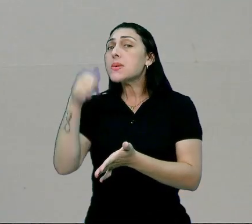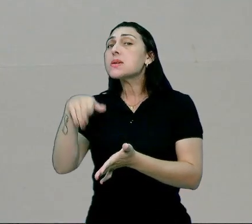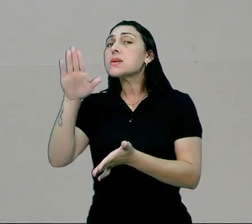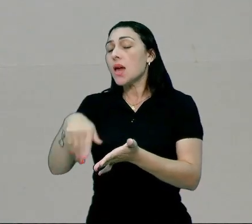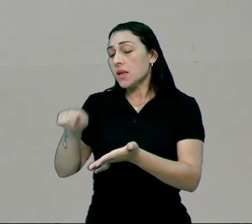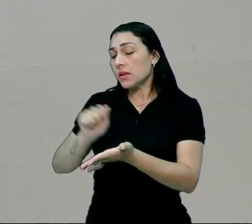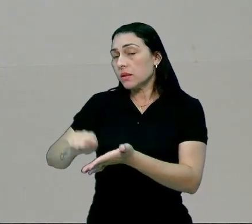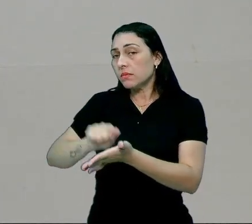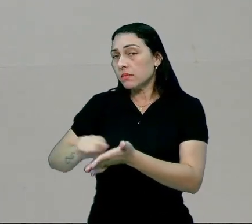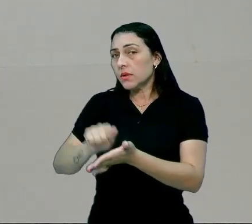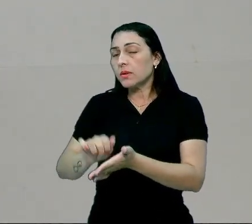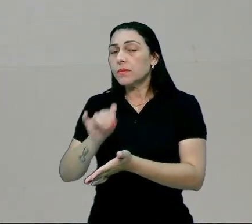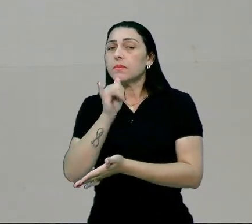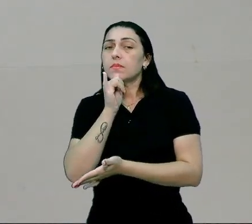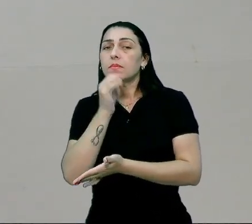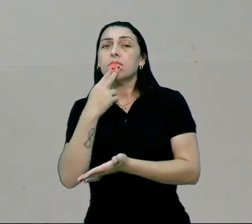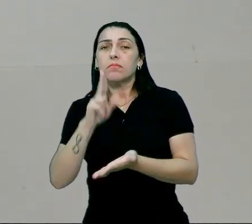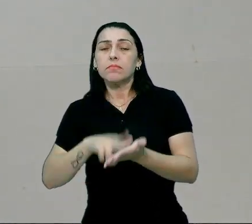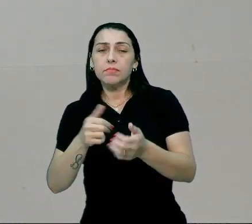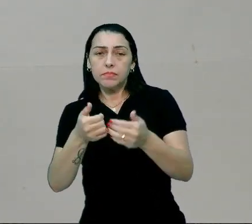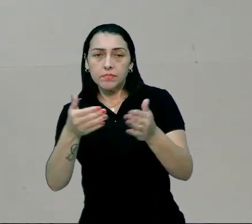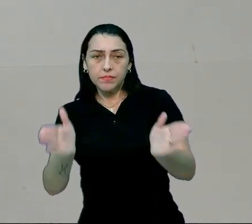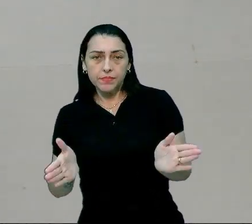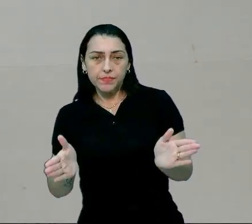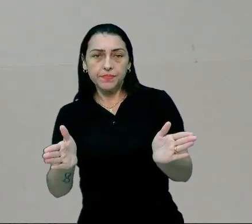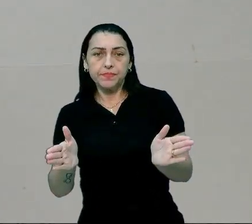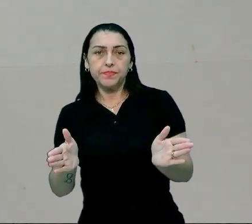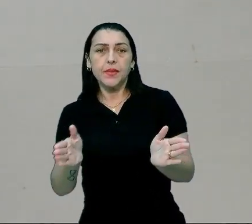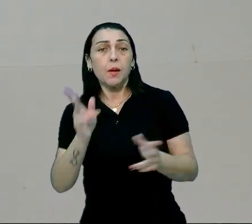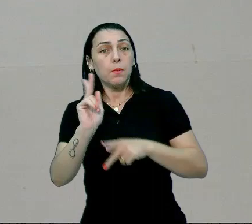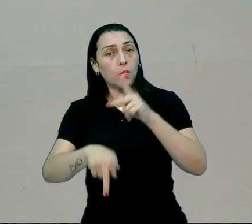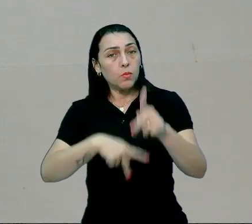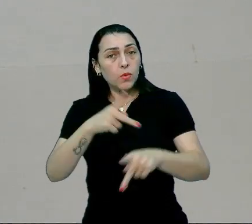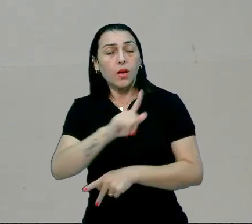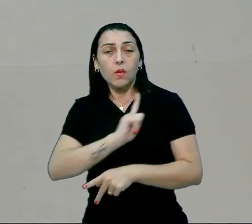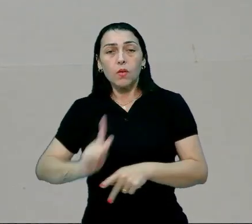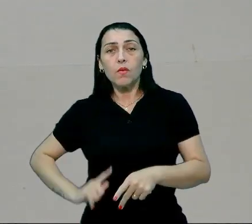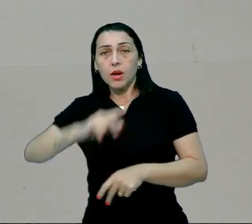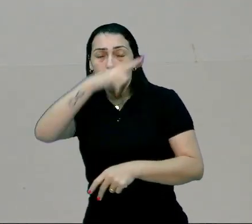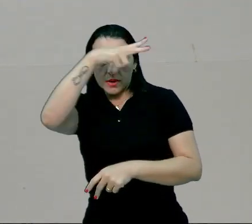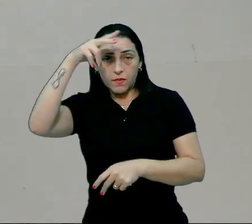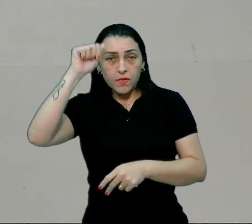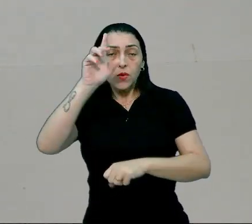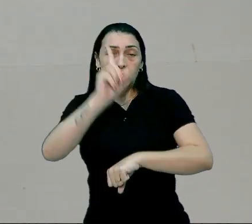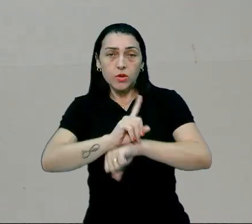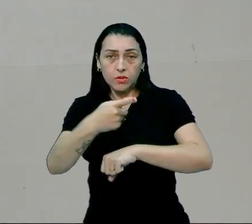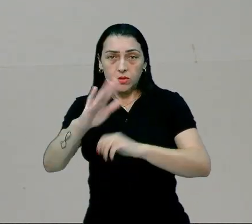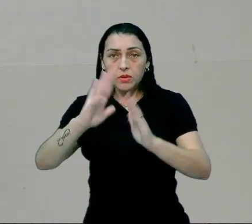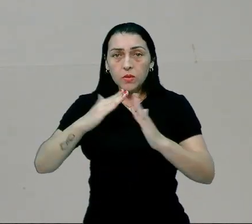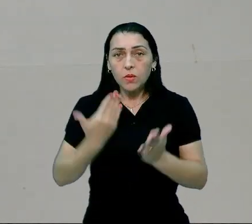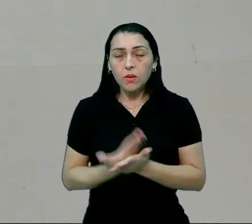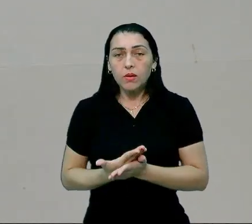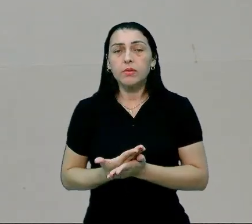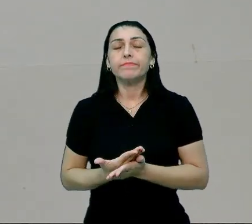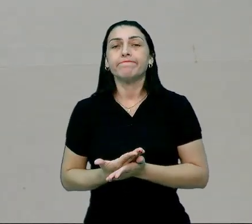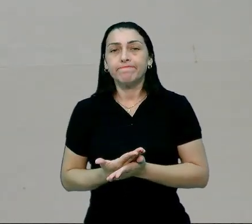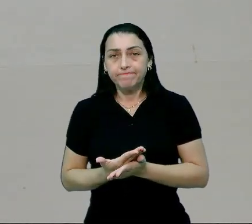carta. Por exemplo, a carta aberta ela é destinada, no caso, à população, ao governo, à prefeitura, ao diretor da sua escola,